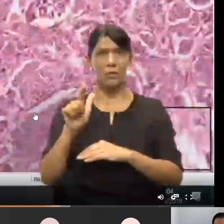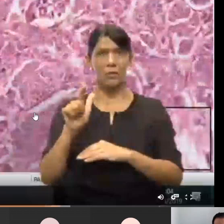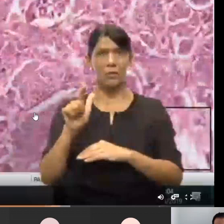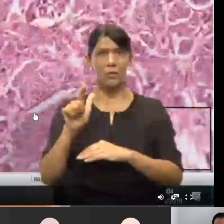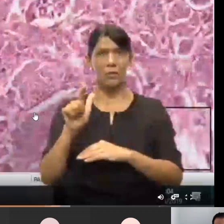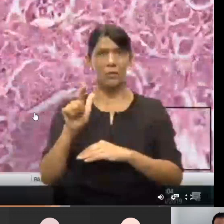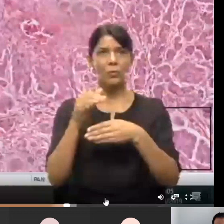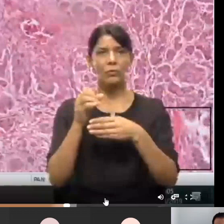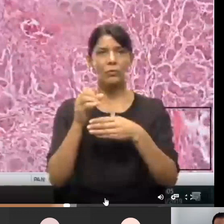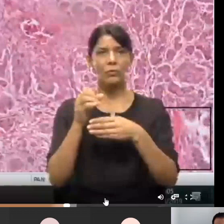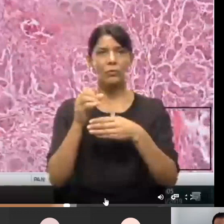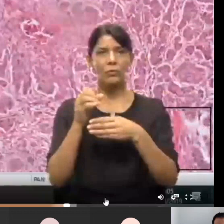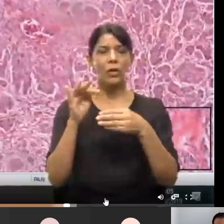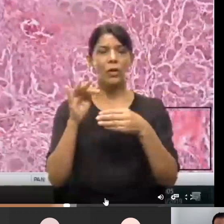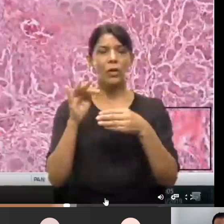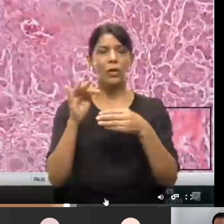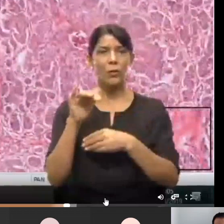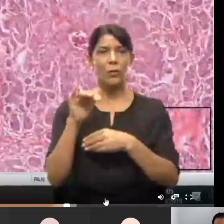conjuntivo frouxo,